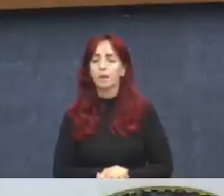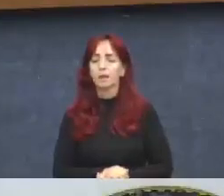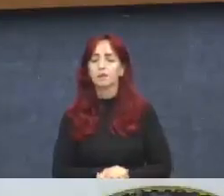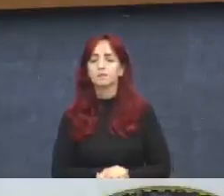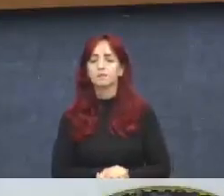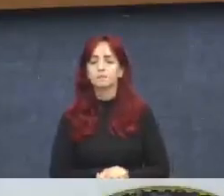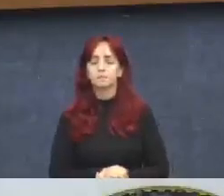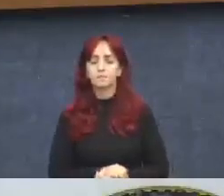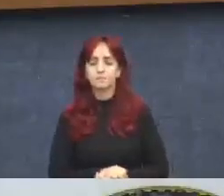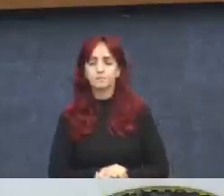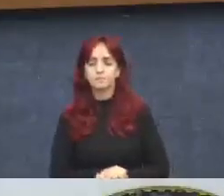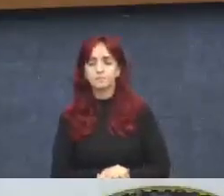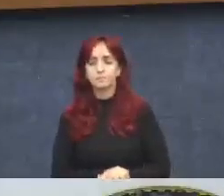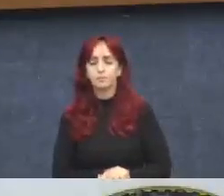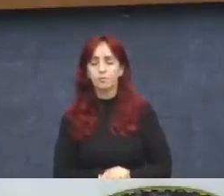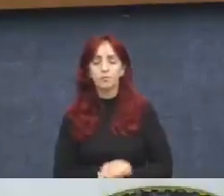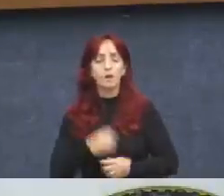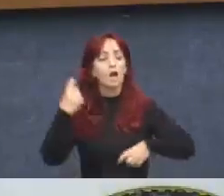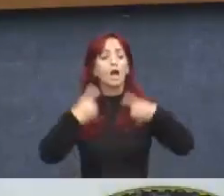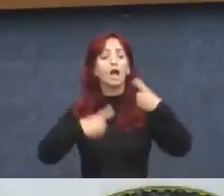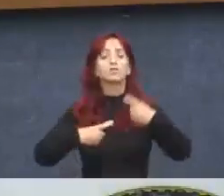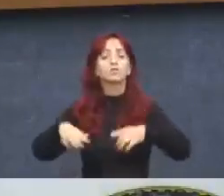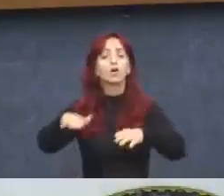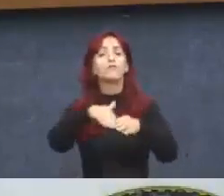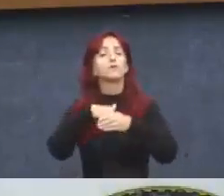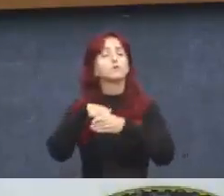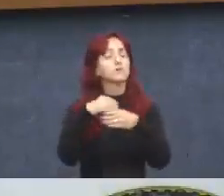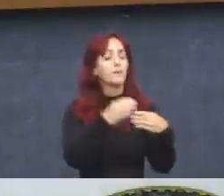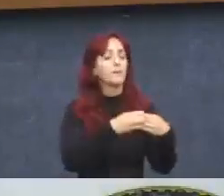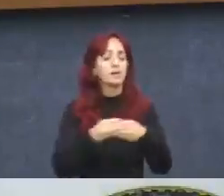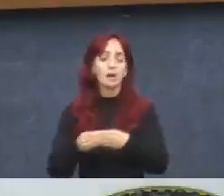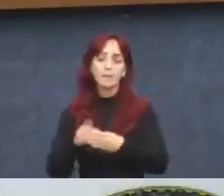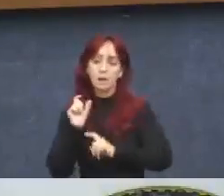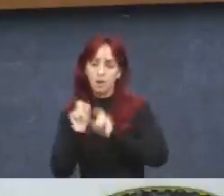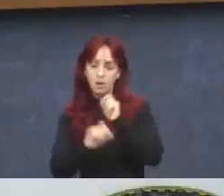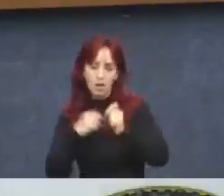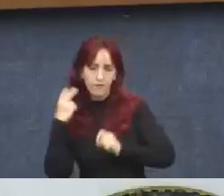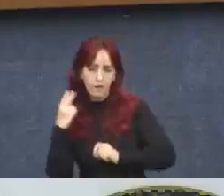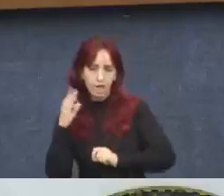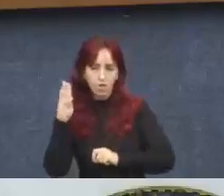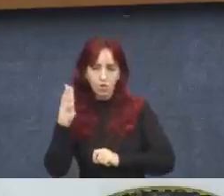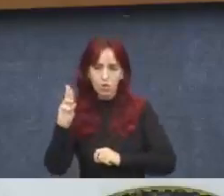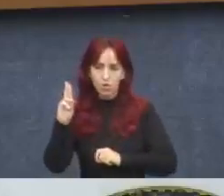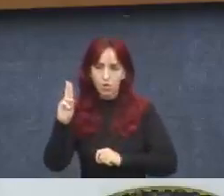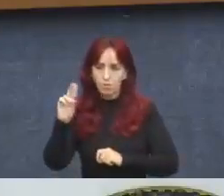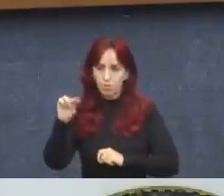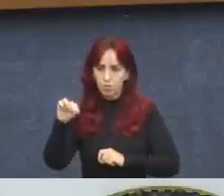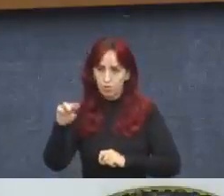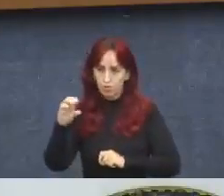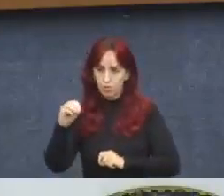Só tem um destaque, né? Em discussão, em votação, para encaminhar a votação, vereador Bruno Pedralva.